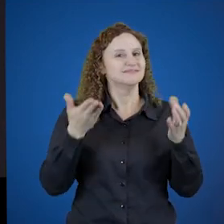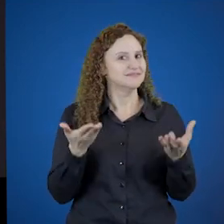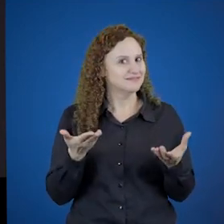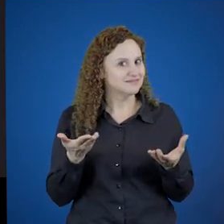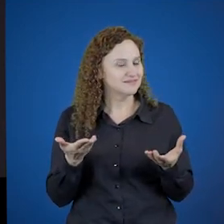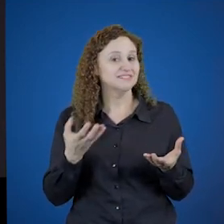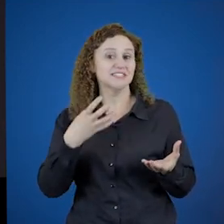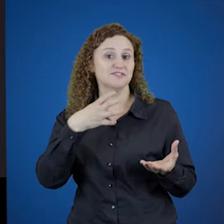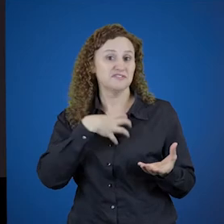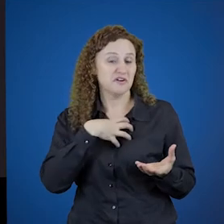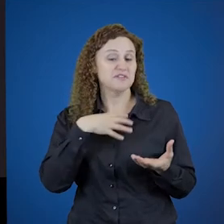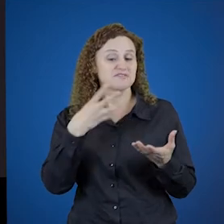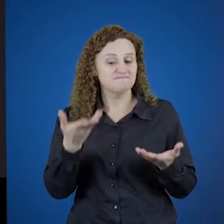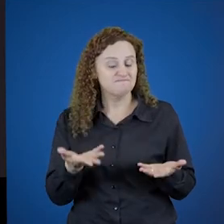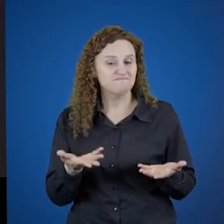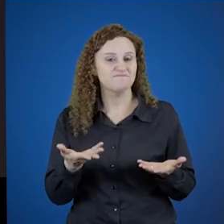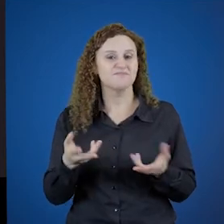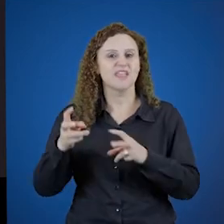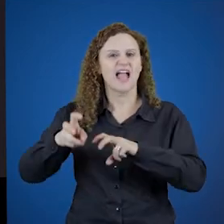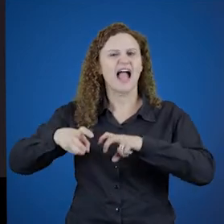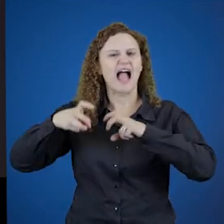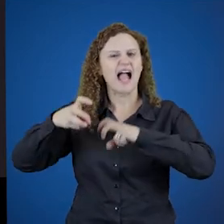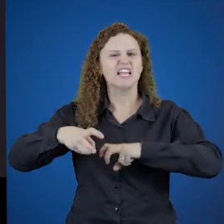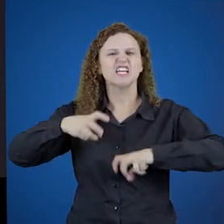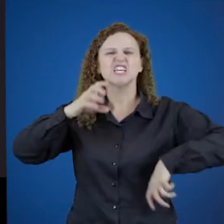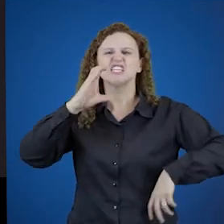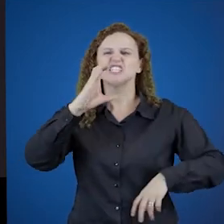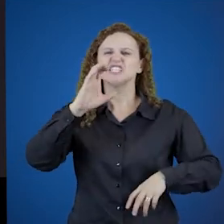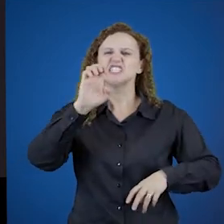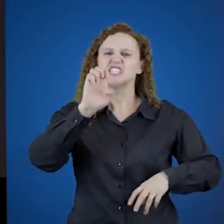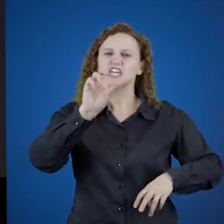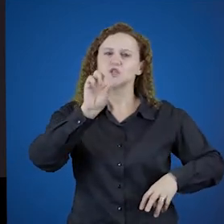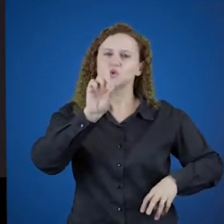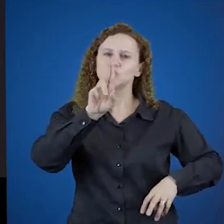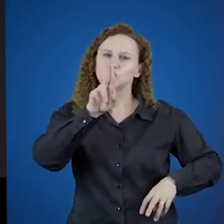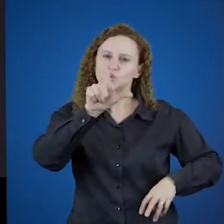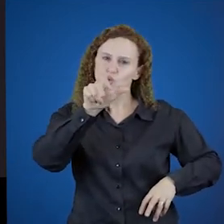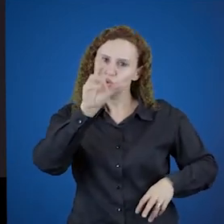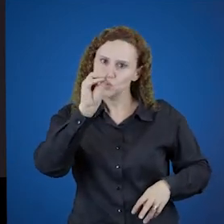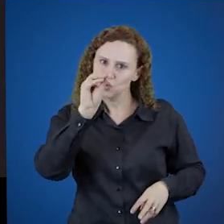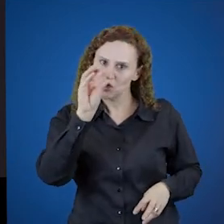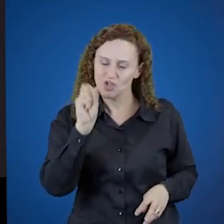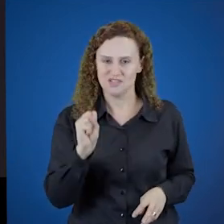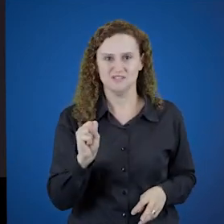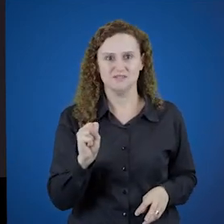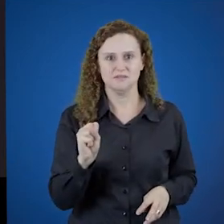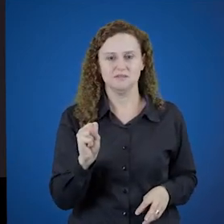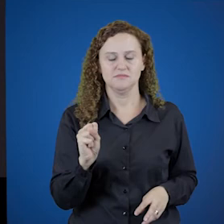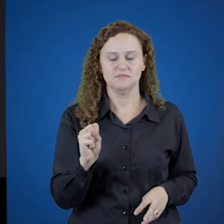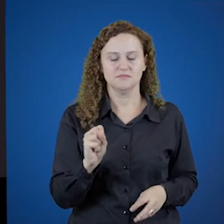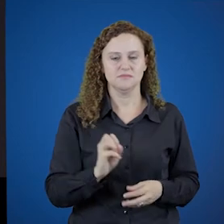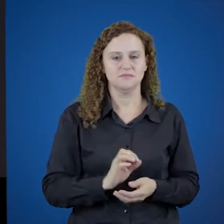esta forma então agrícola cedo luz